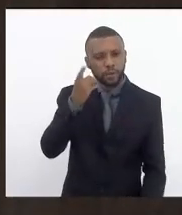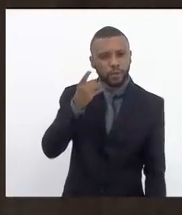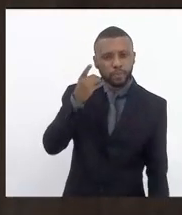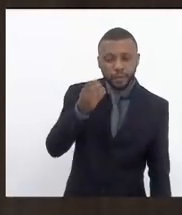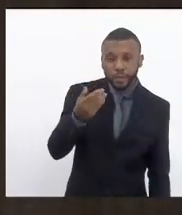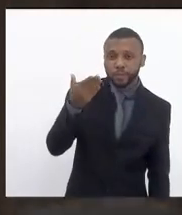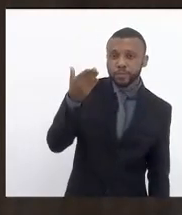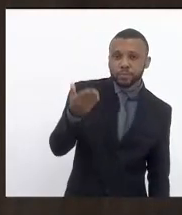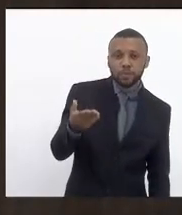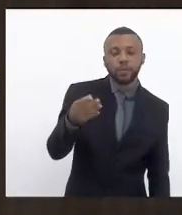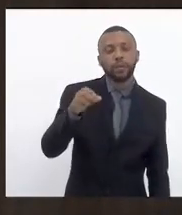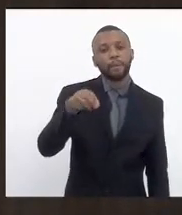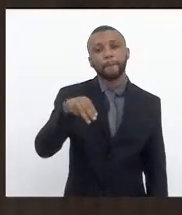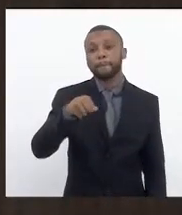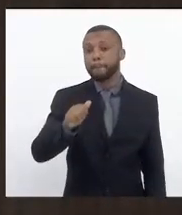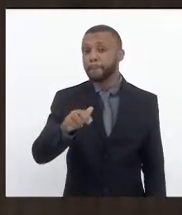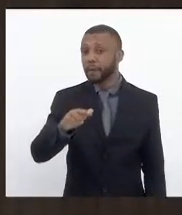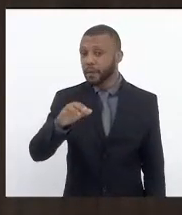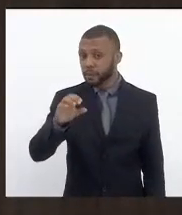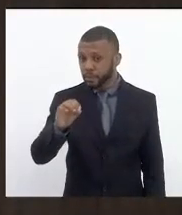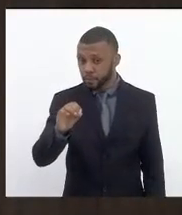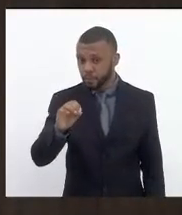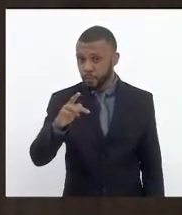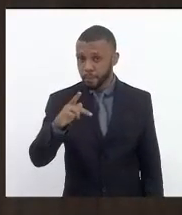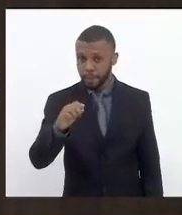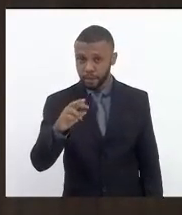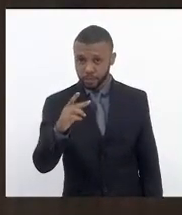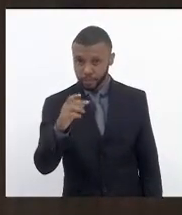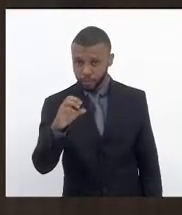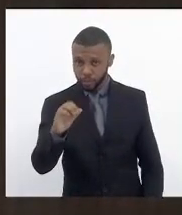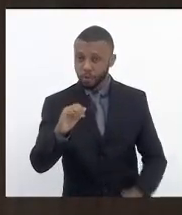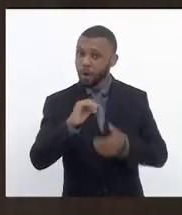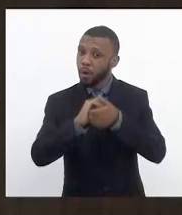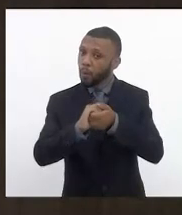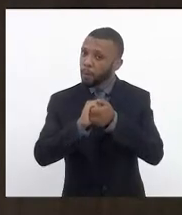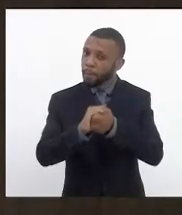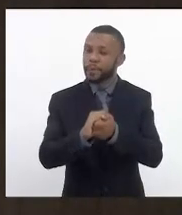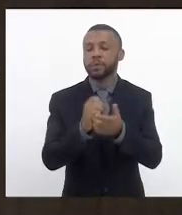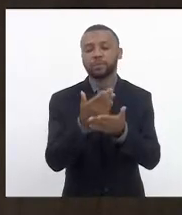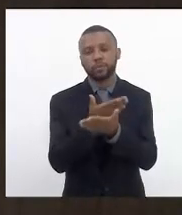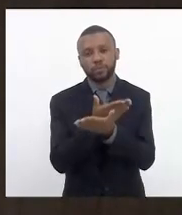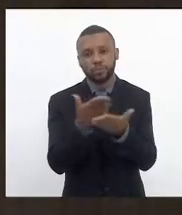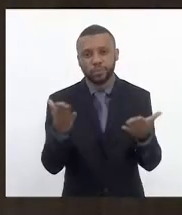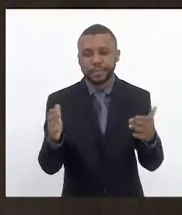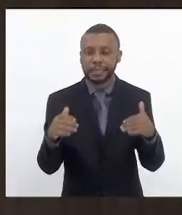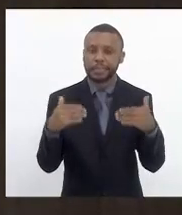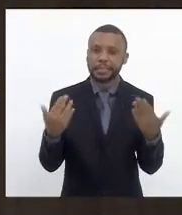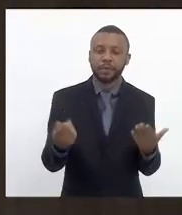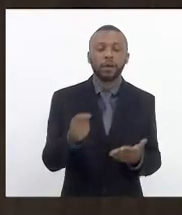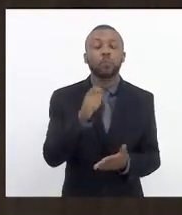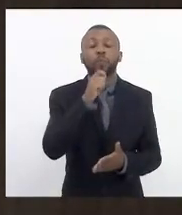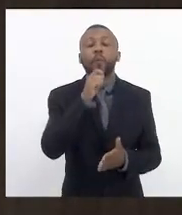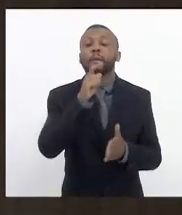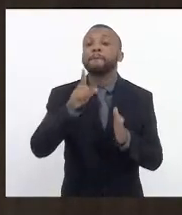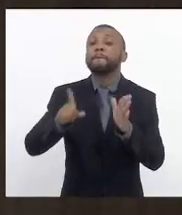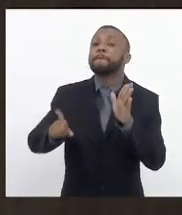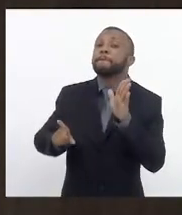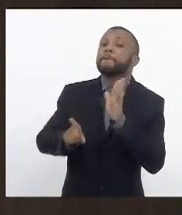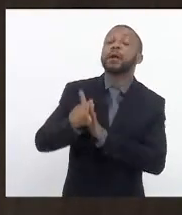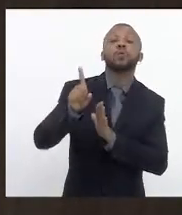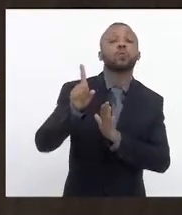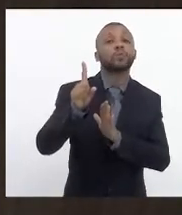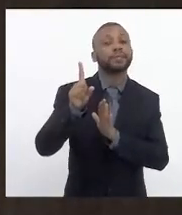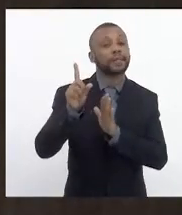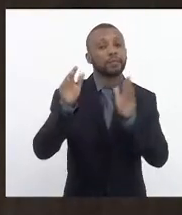Márcio Pacheco eu saldo a todos e eu não tenho perguntas para fazer